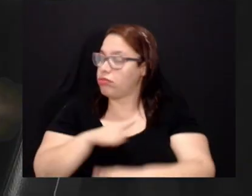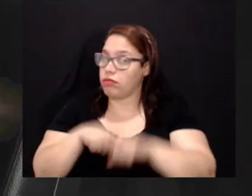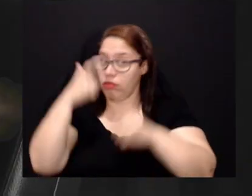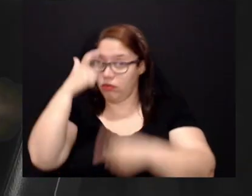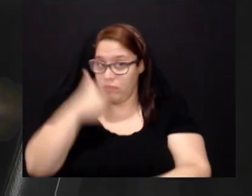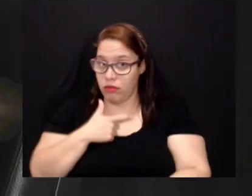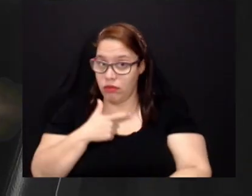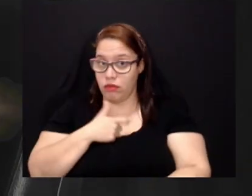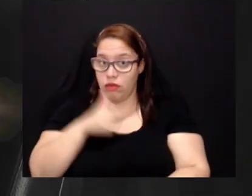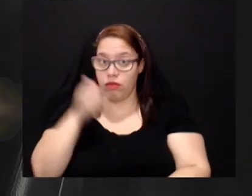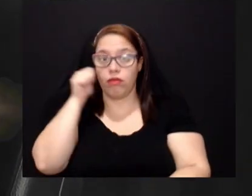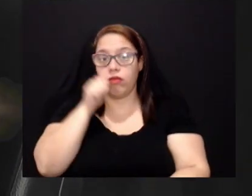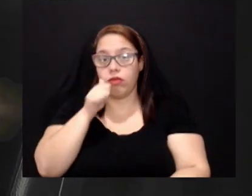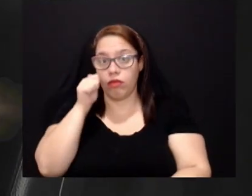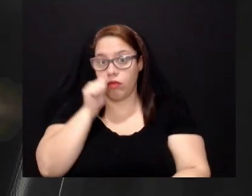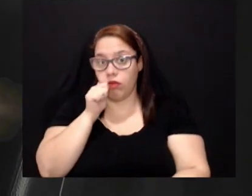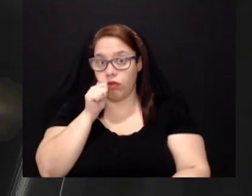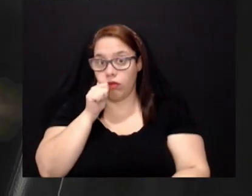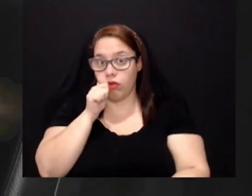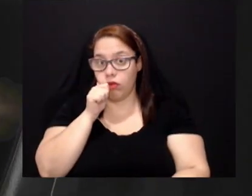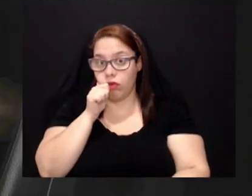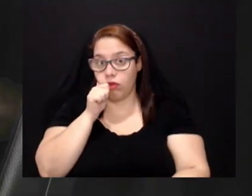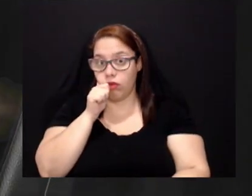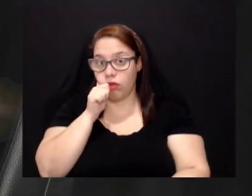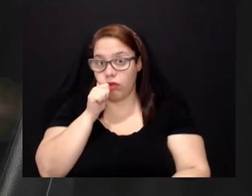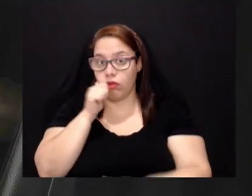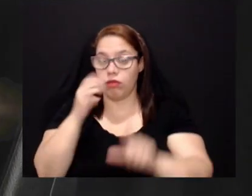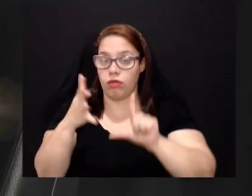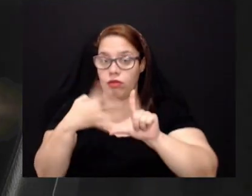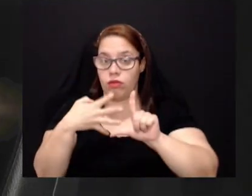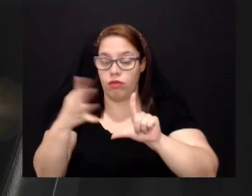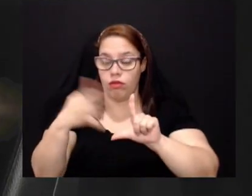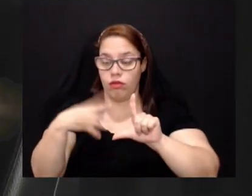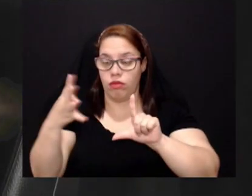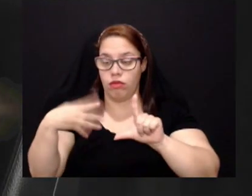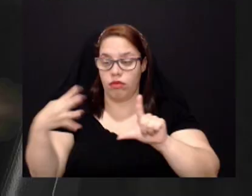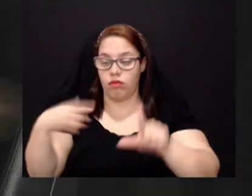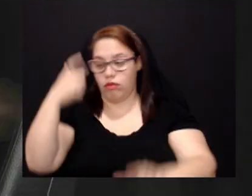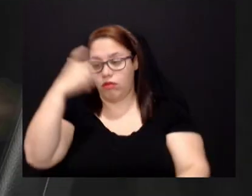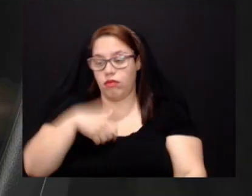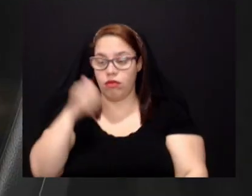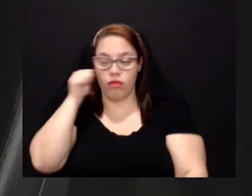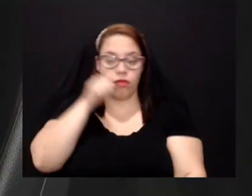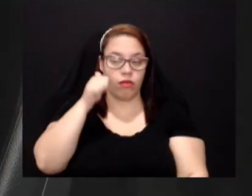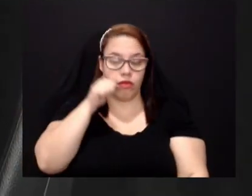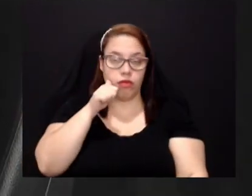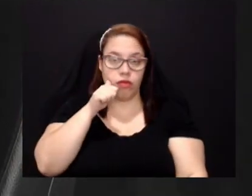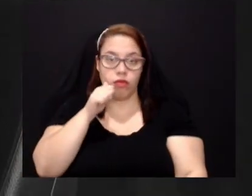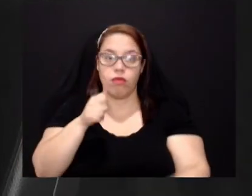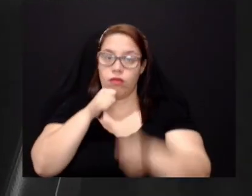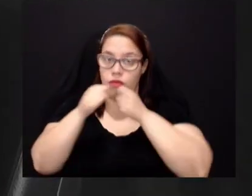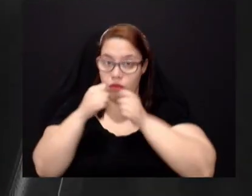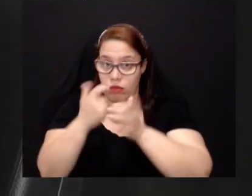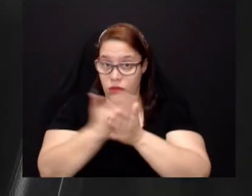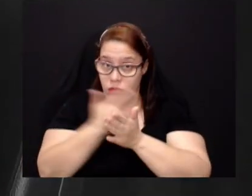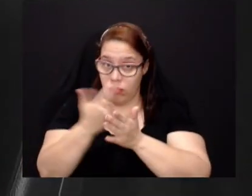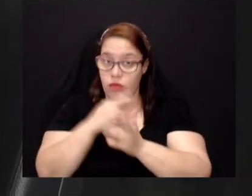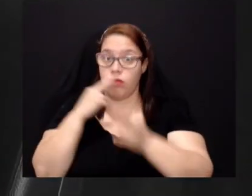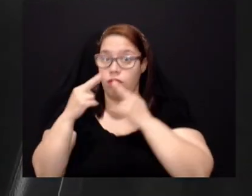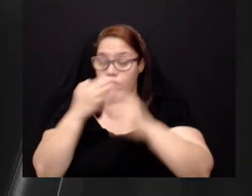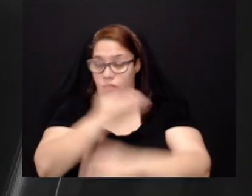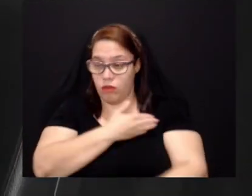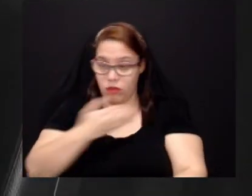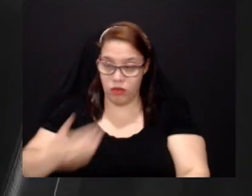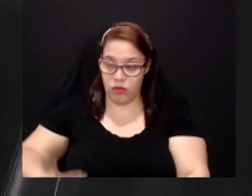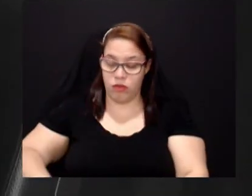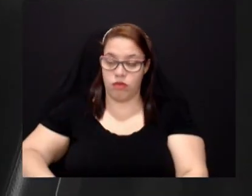uma mulher, né, LGBT, eu sou uma mulher que fez jornalismo, fiz relações públicas, trabalho